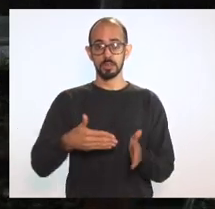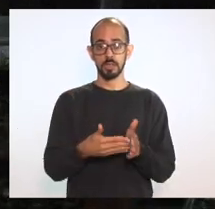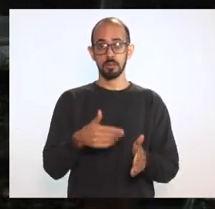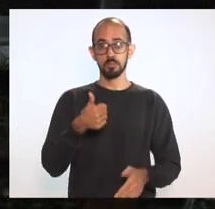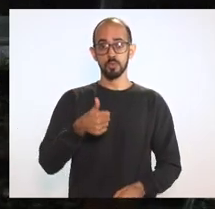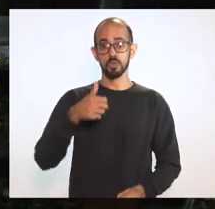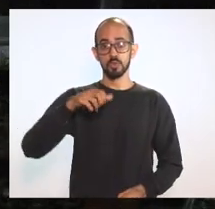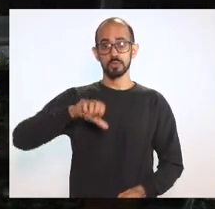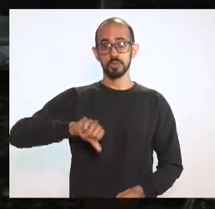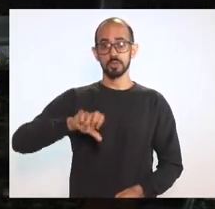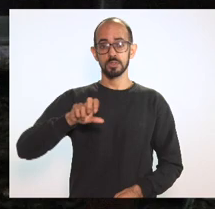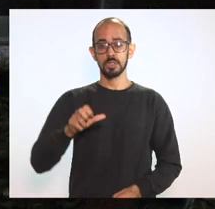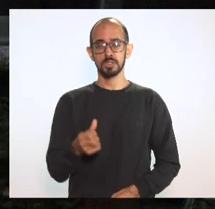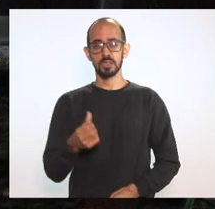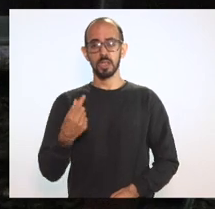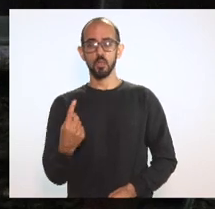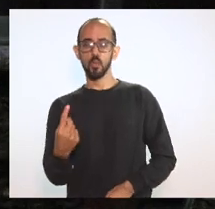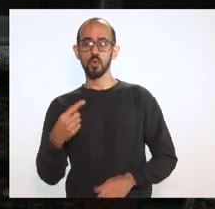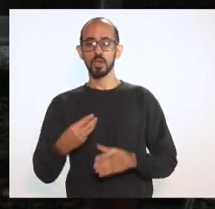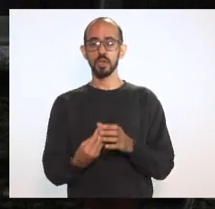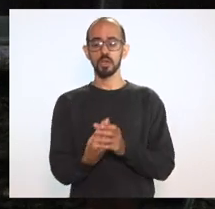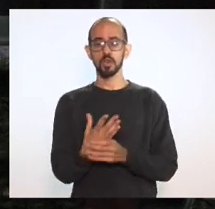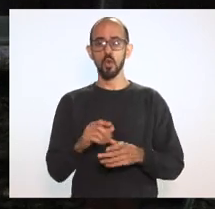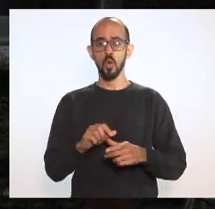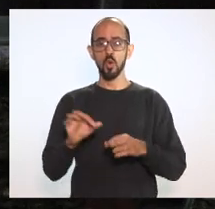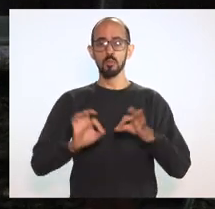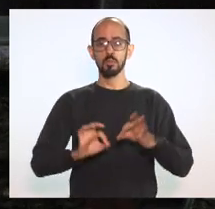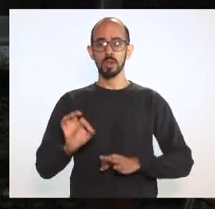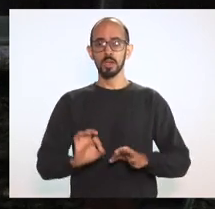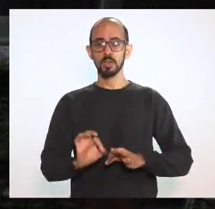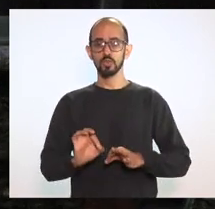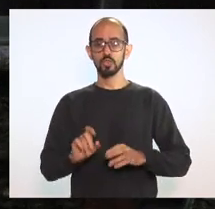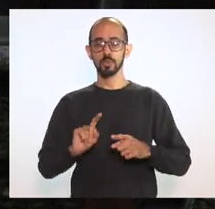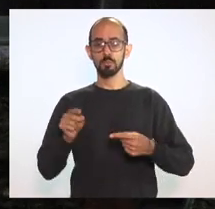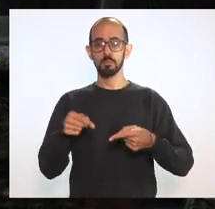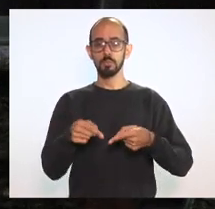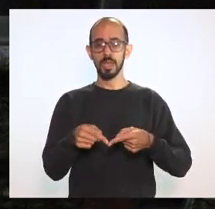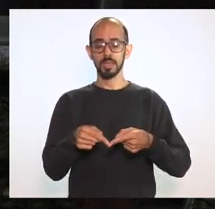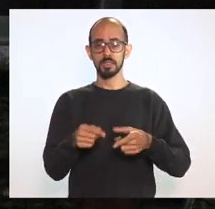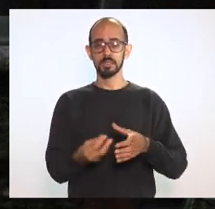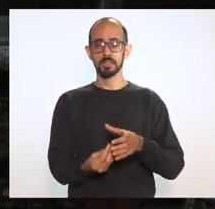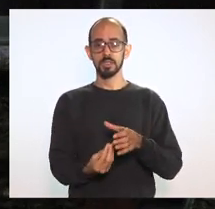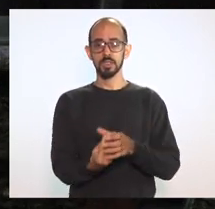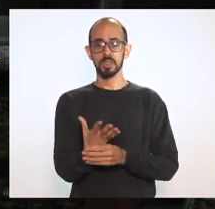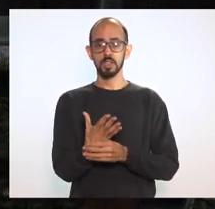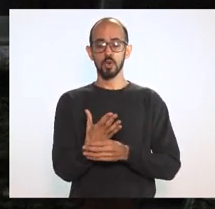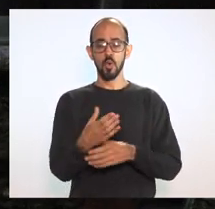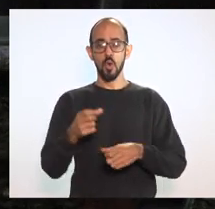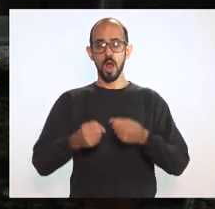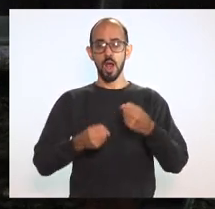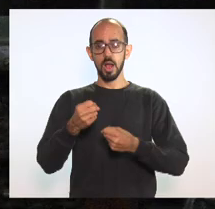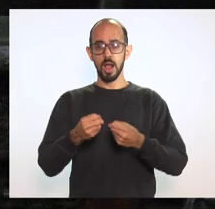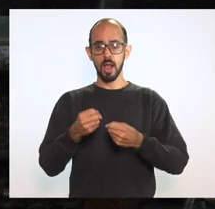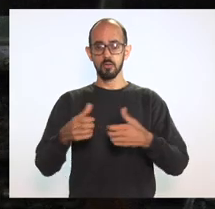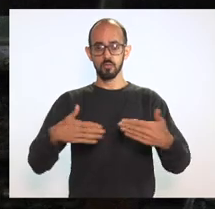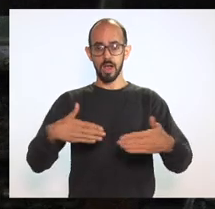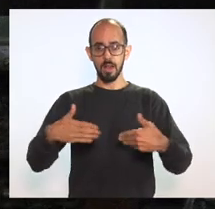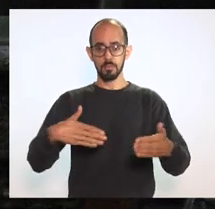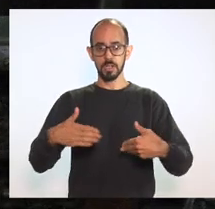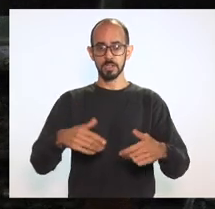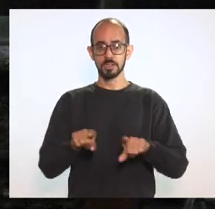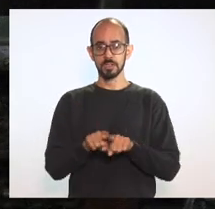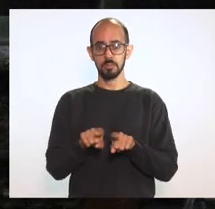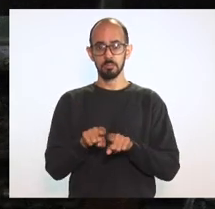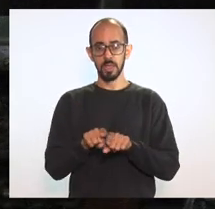1961, que cria o plano de metas que implantou a indústria automobilística, construiu a malha rodoviária e implantou